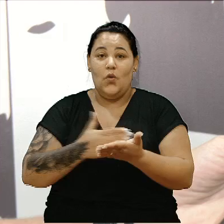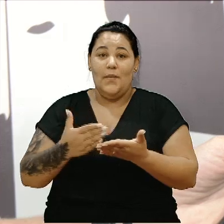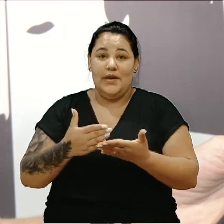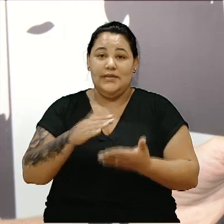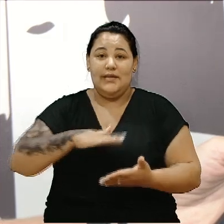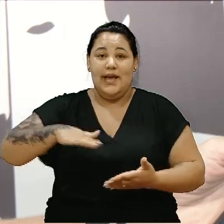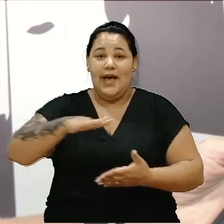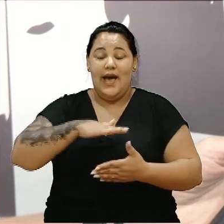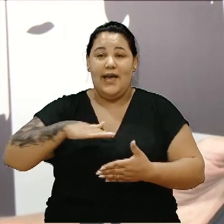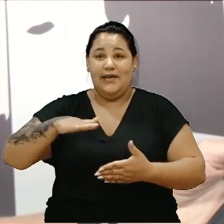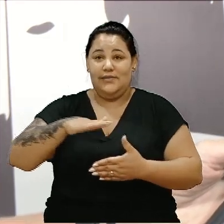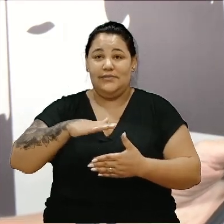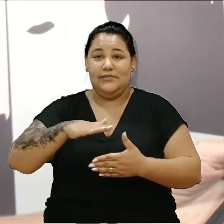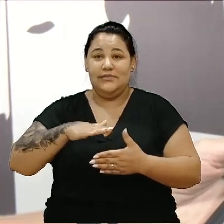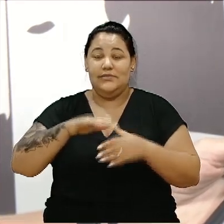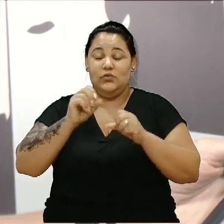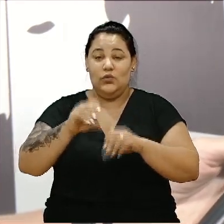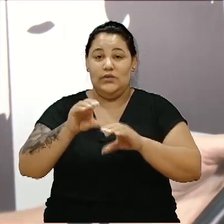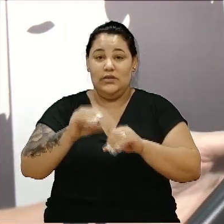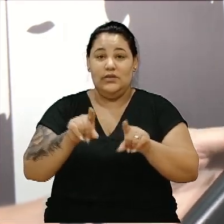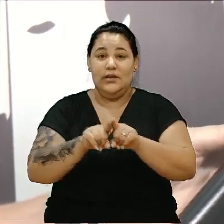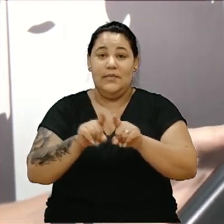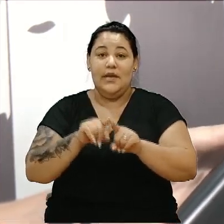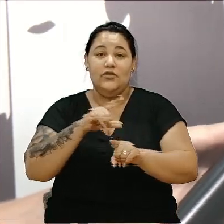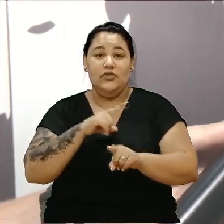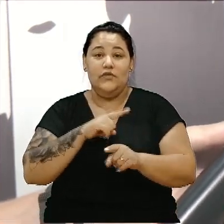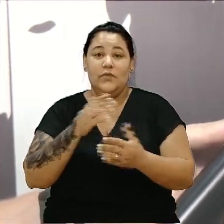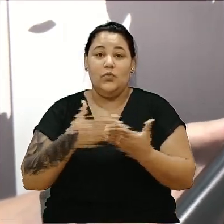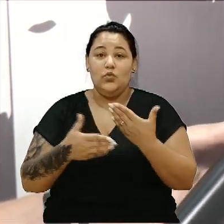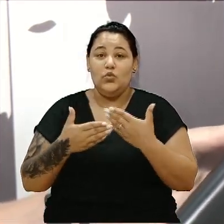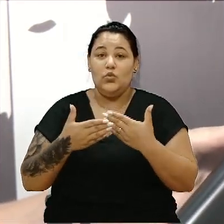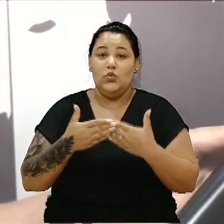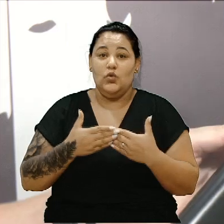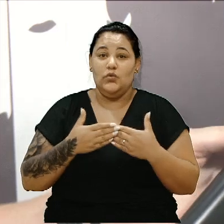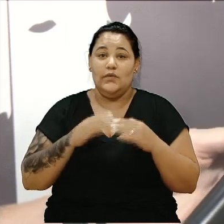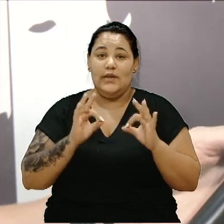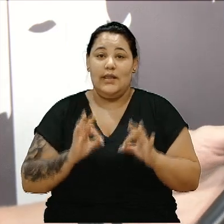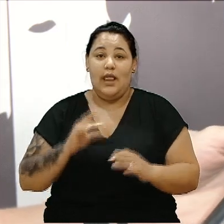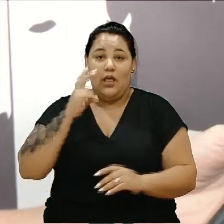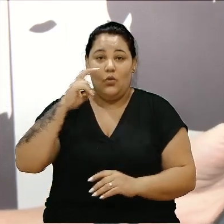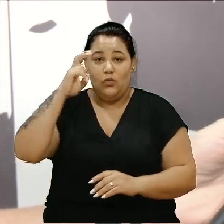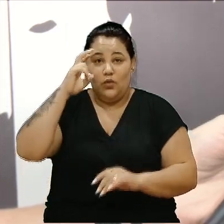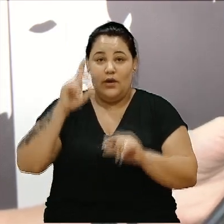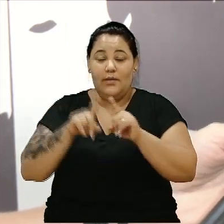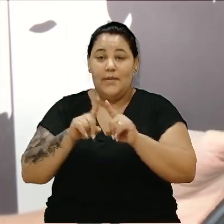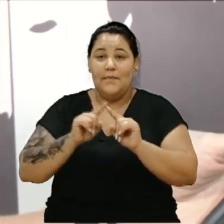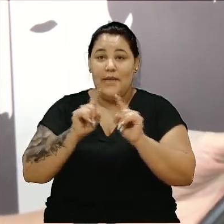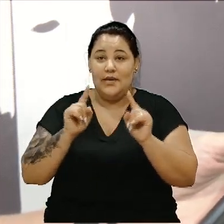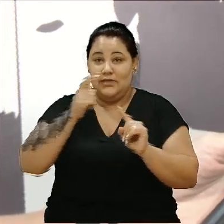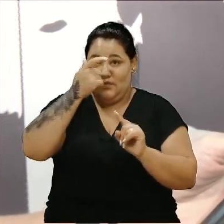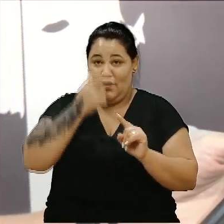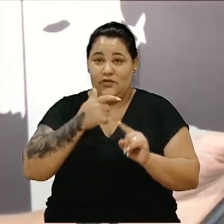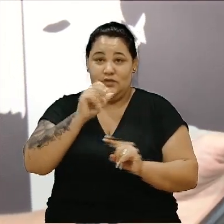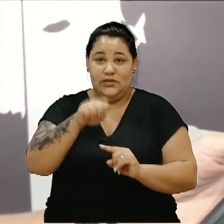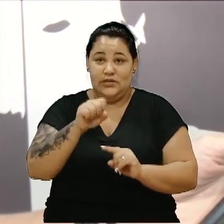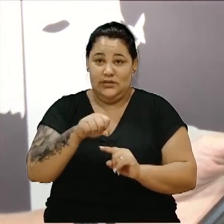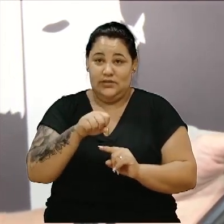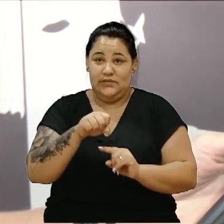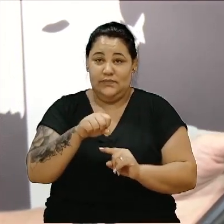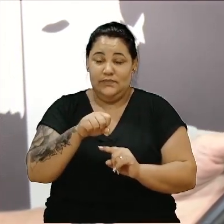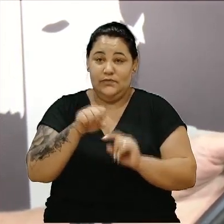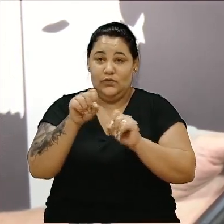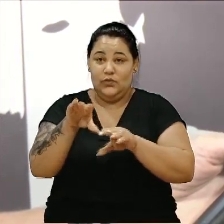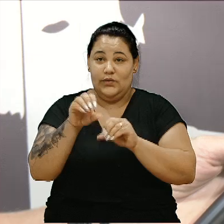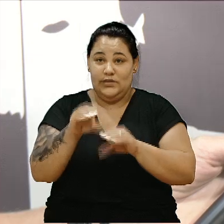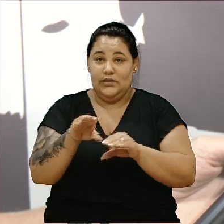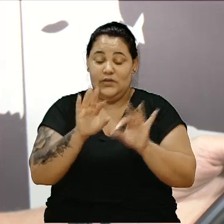né? Nós tivemos também toda essa parte, temos toda essa parte cultural, mas eu acho que com a educação ambiental e animalista e